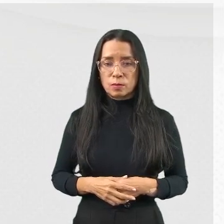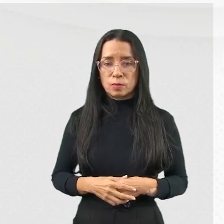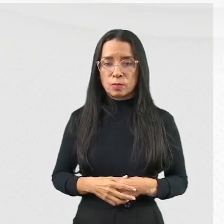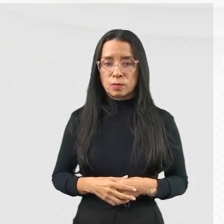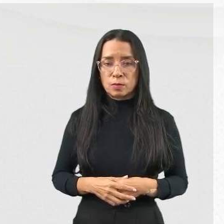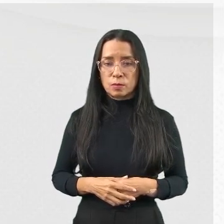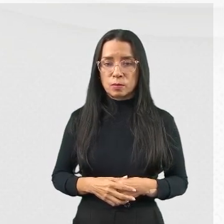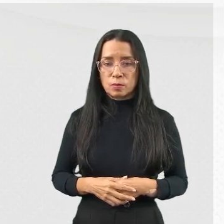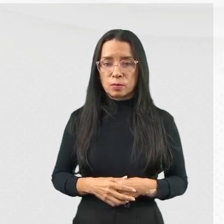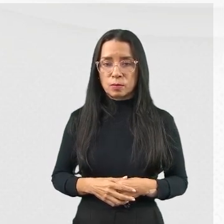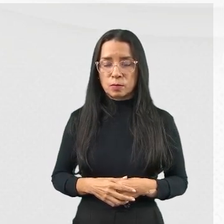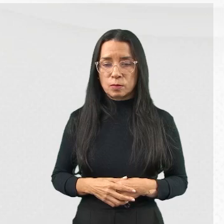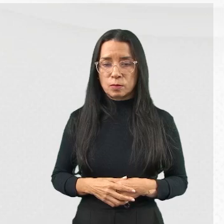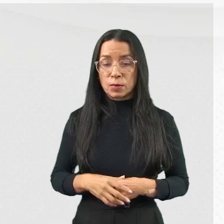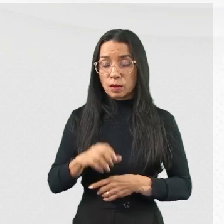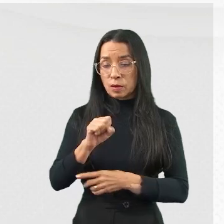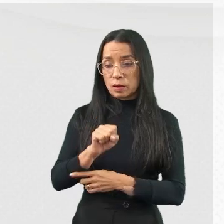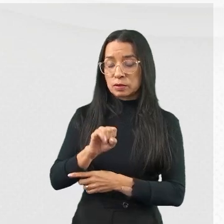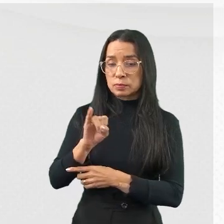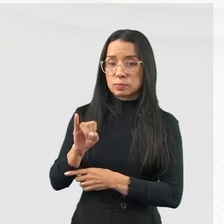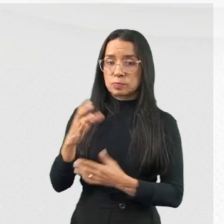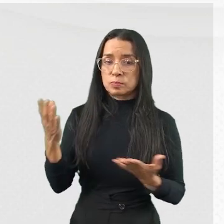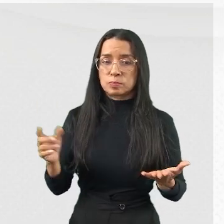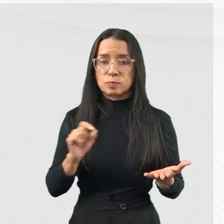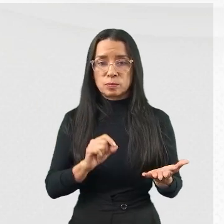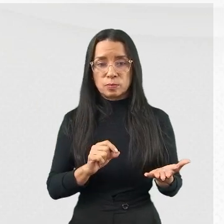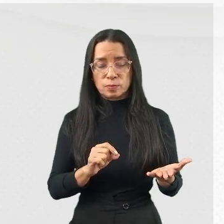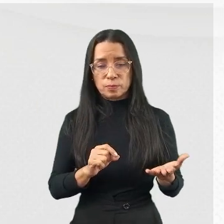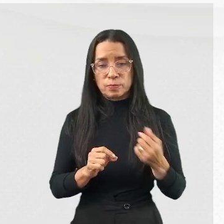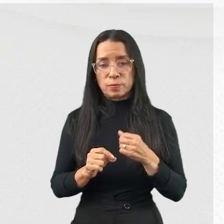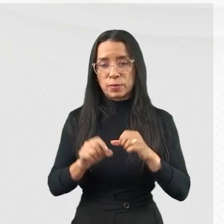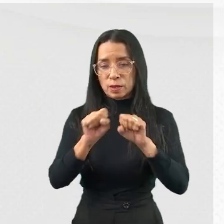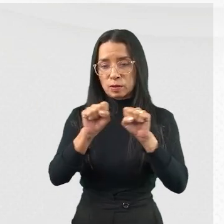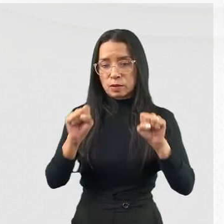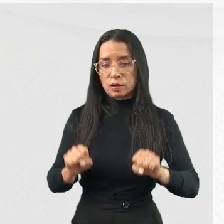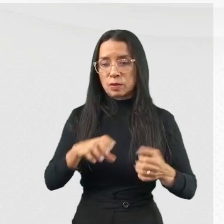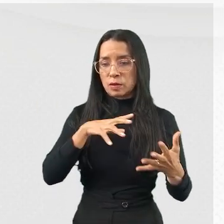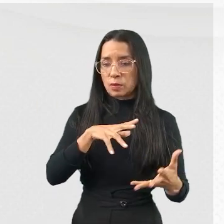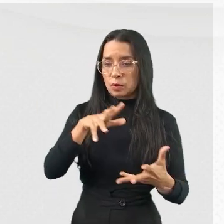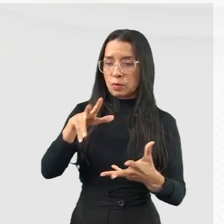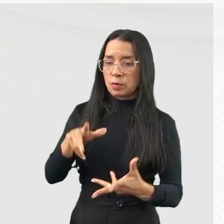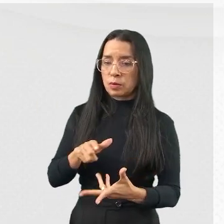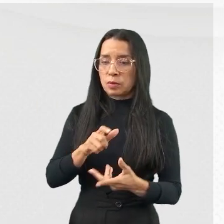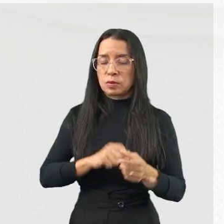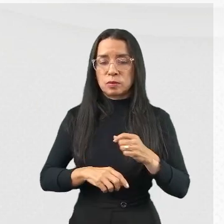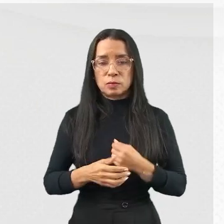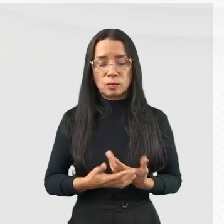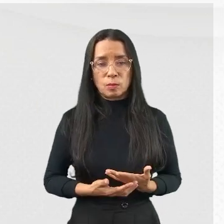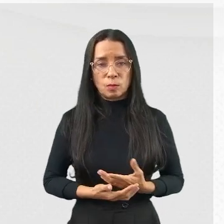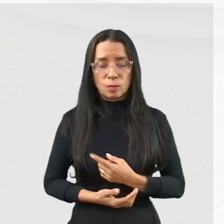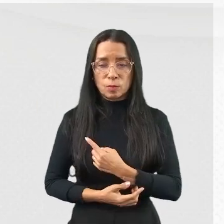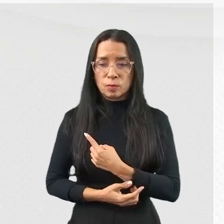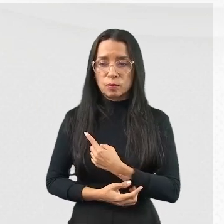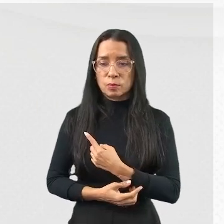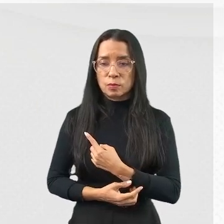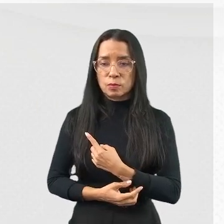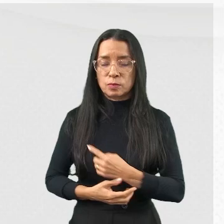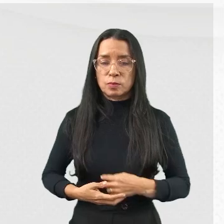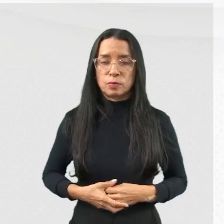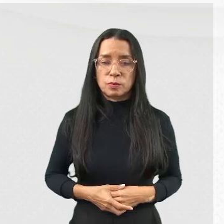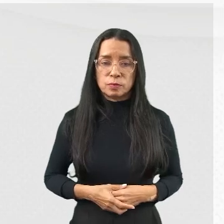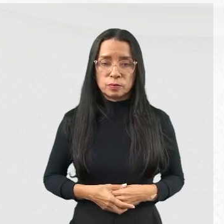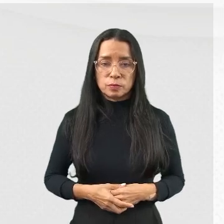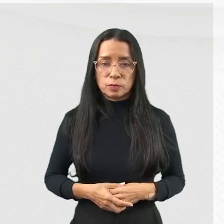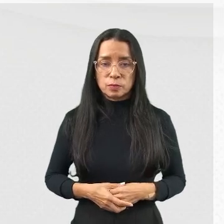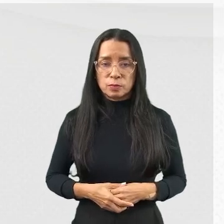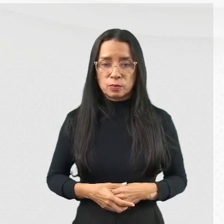internacional. Beleza, e aqui também está no sistema internacional. Tá tudo tranquilo. Tá? Só para